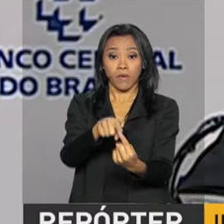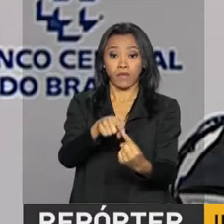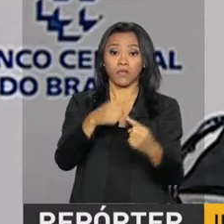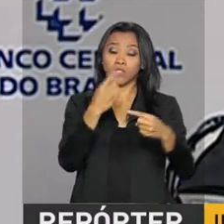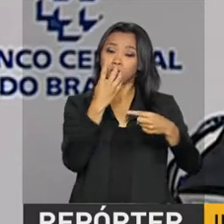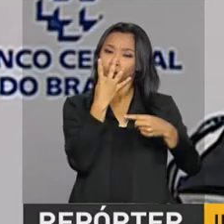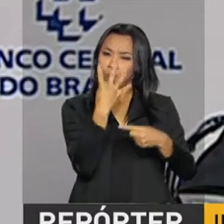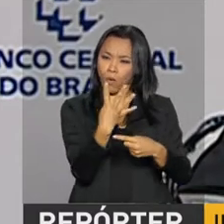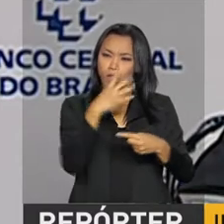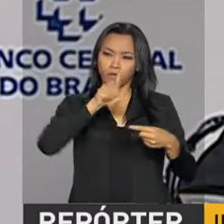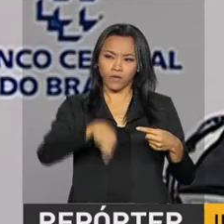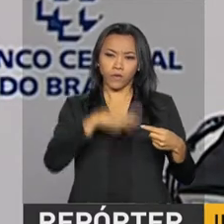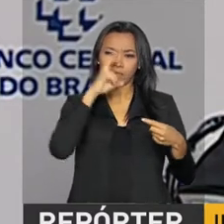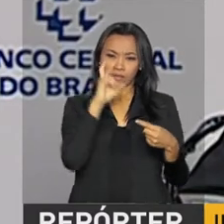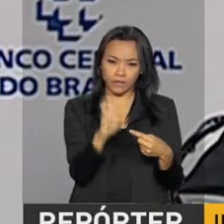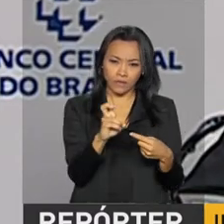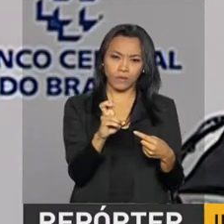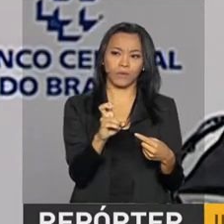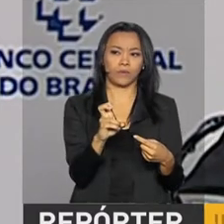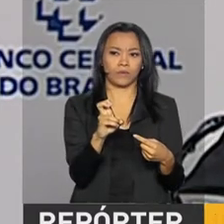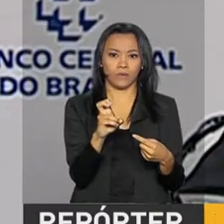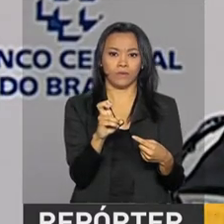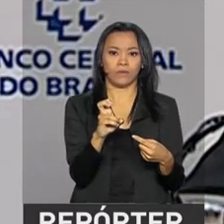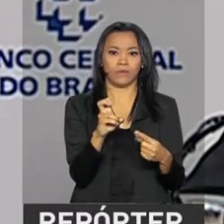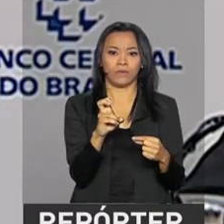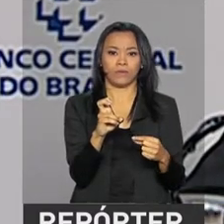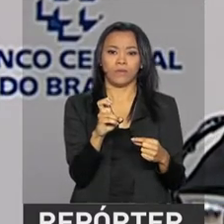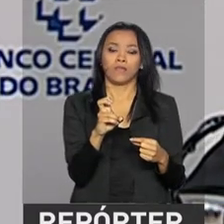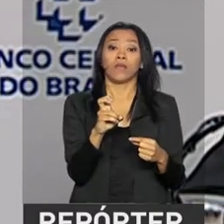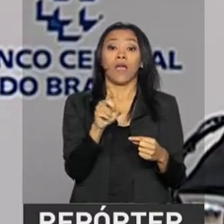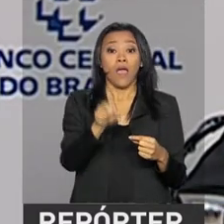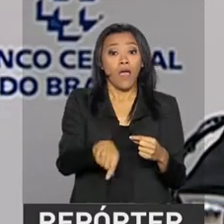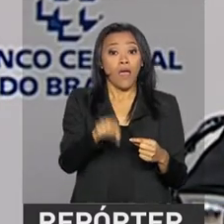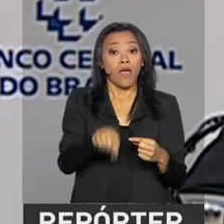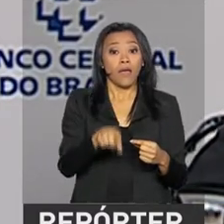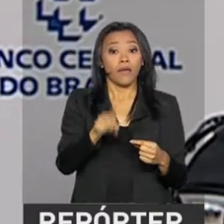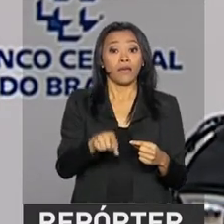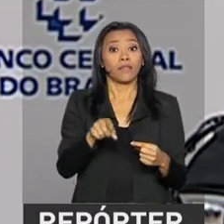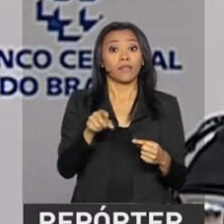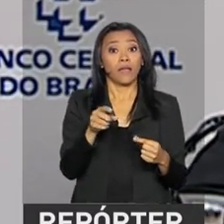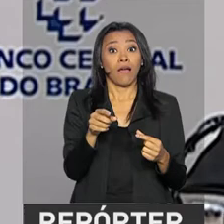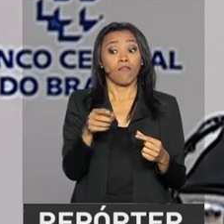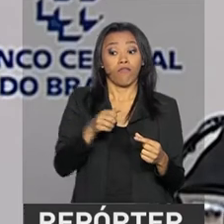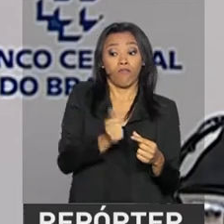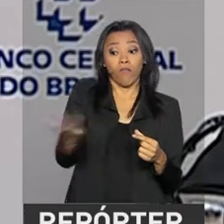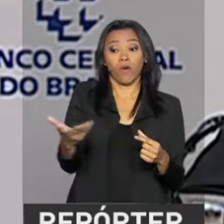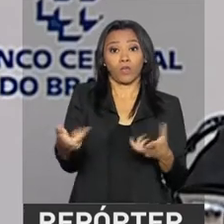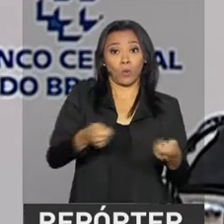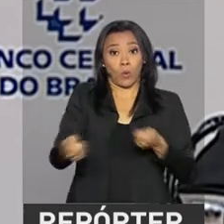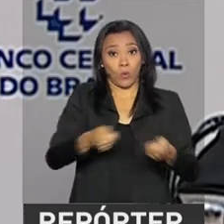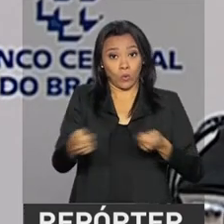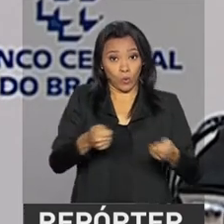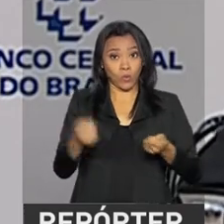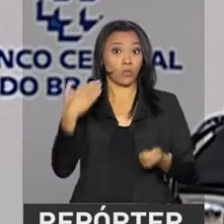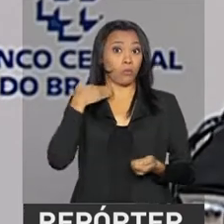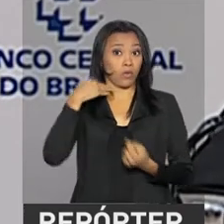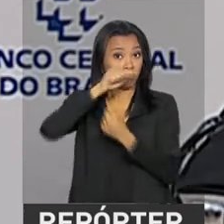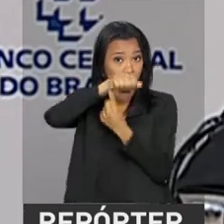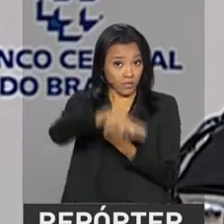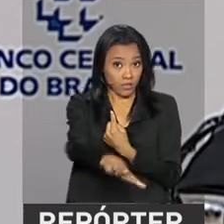foi o item que que está fora do controle do banco central uma parte importante